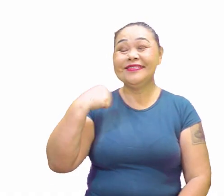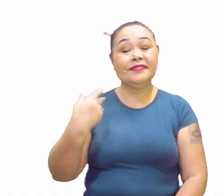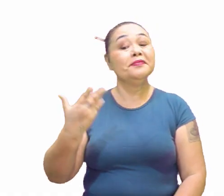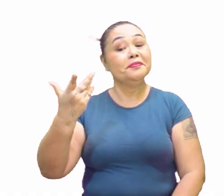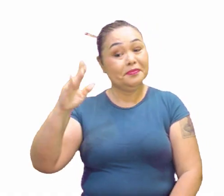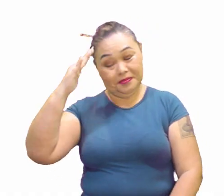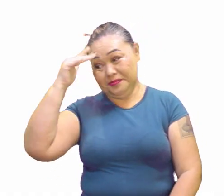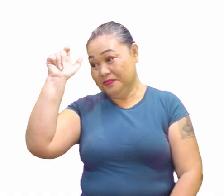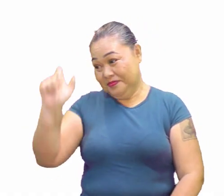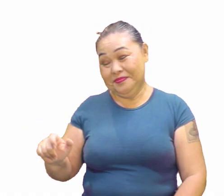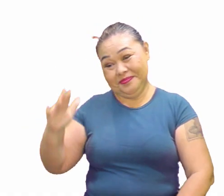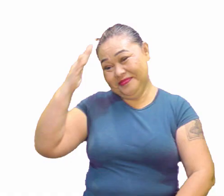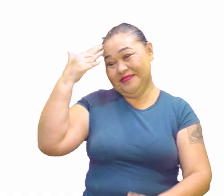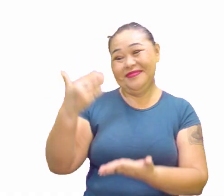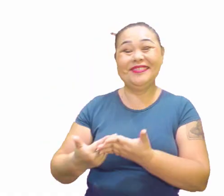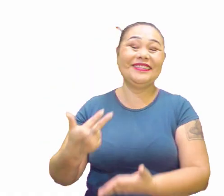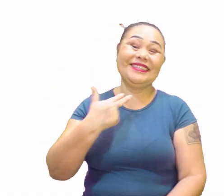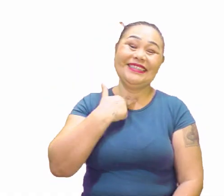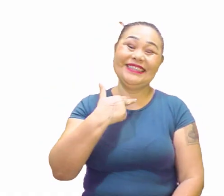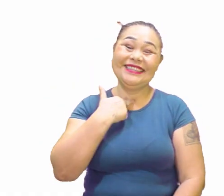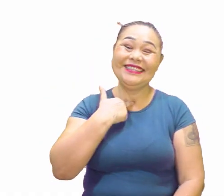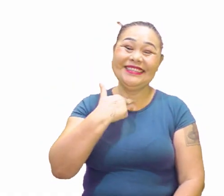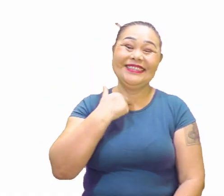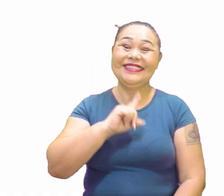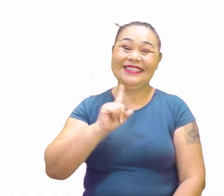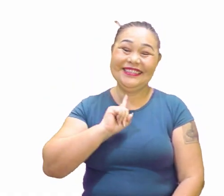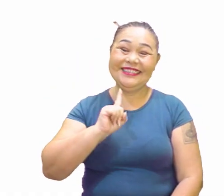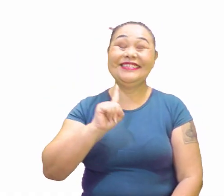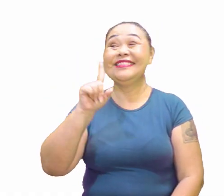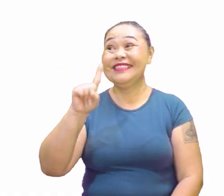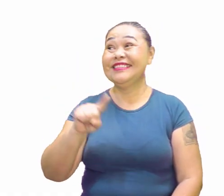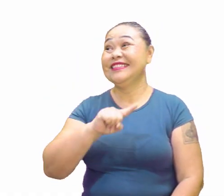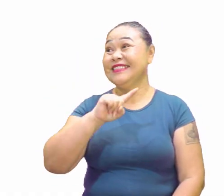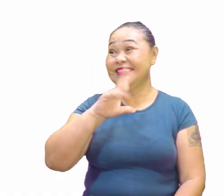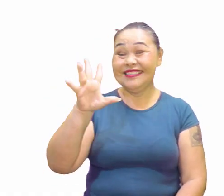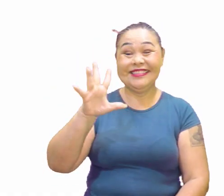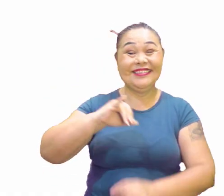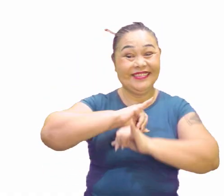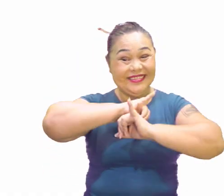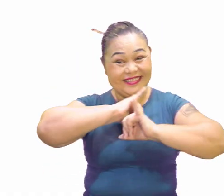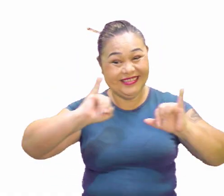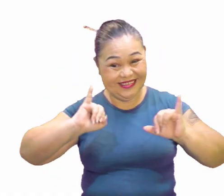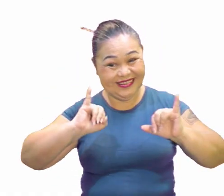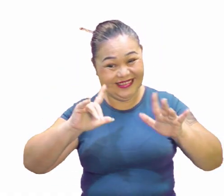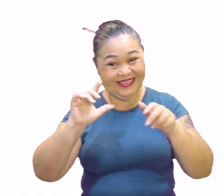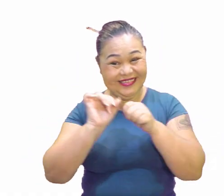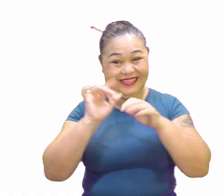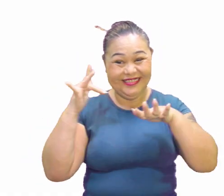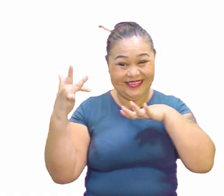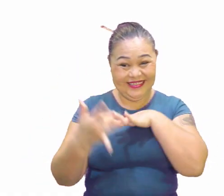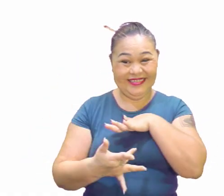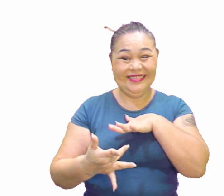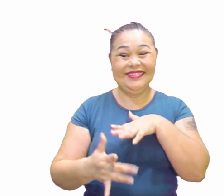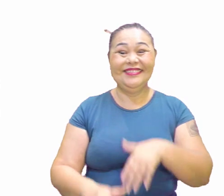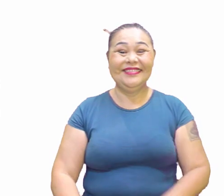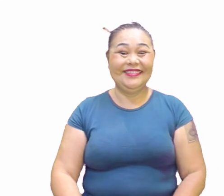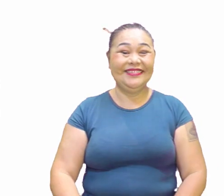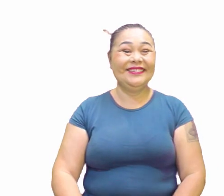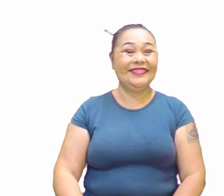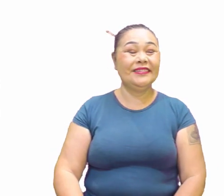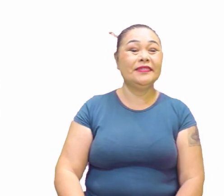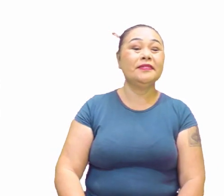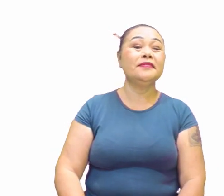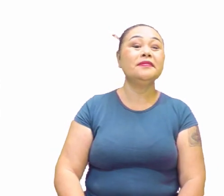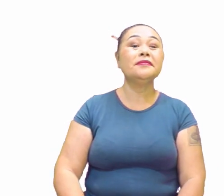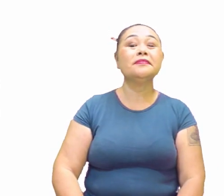de confiança. Não, Amadinho, não pode. Não pode. Tem que ser noticiário, nas mídias, essas coisas É assim.